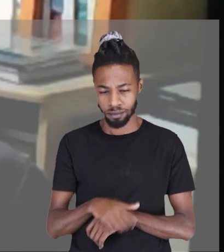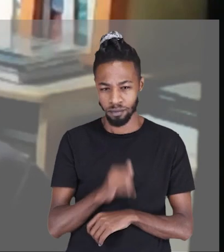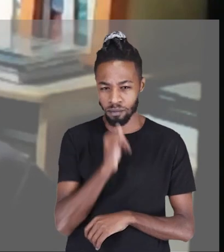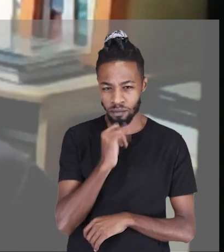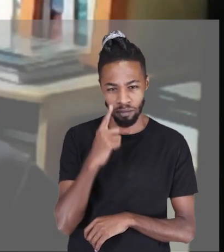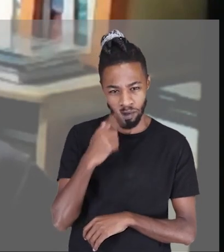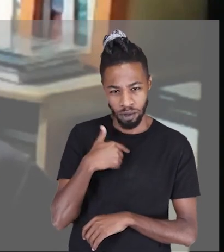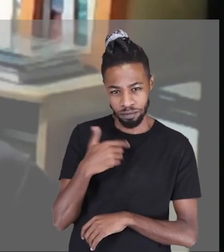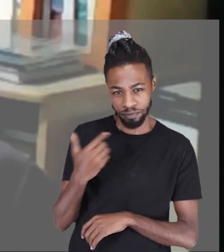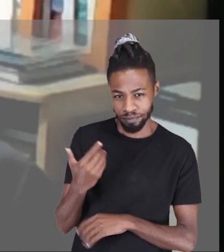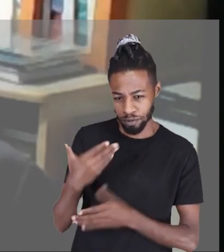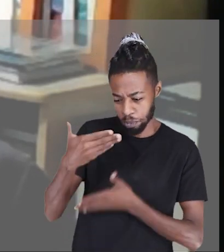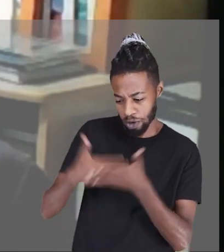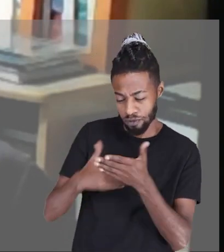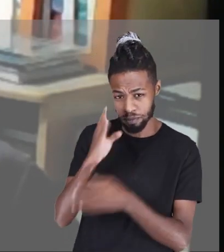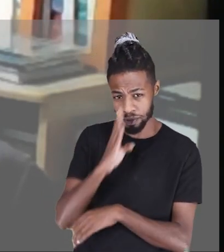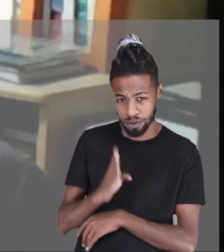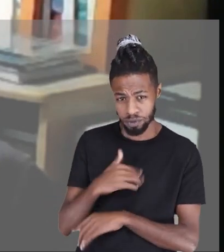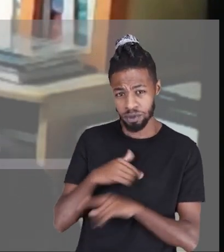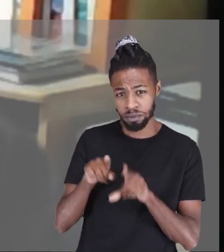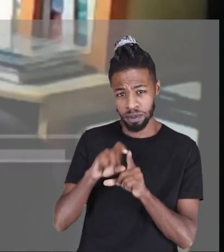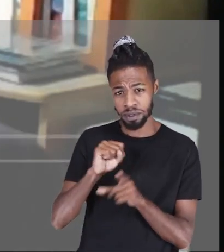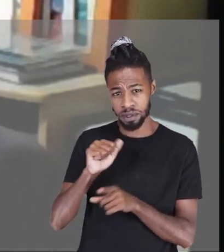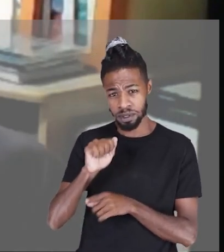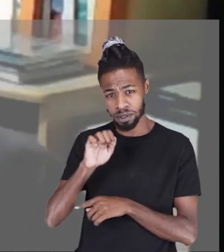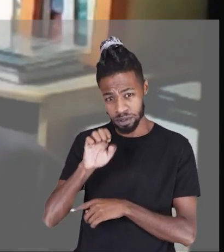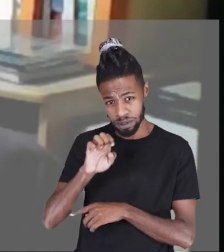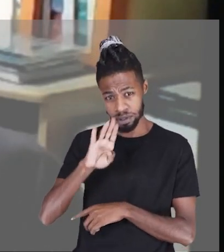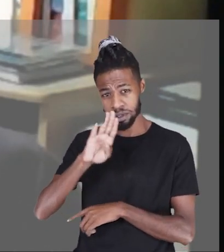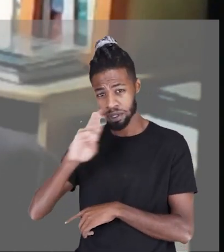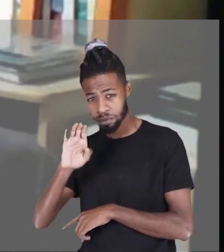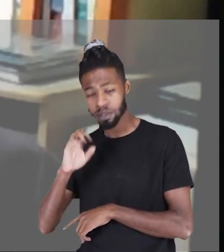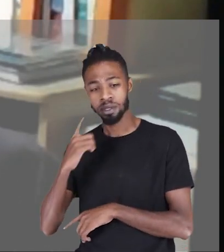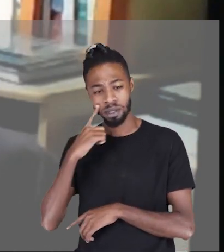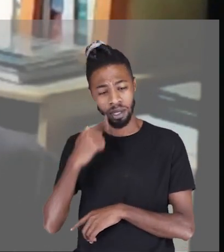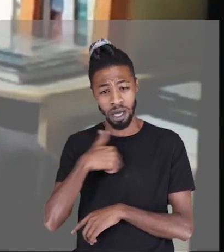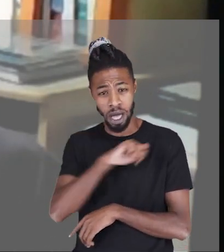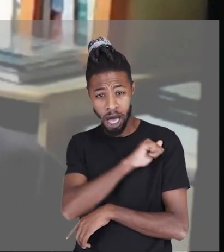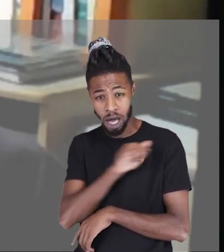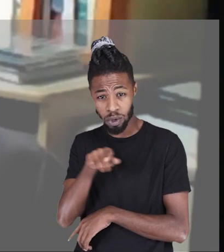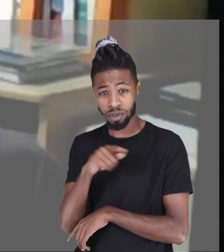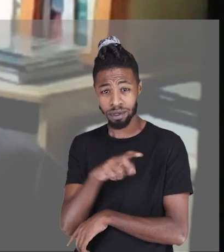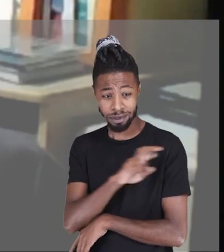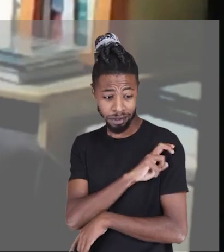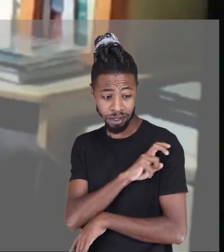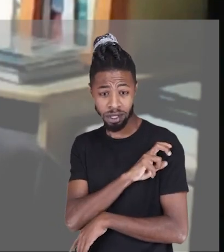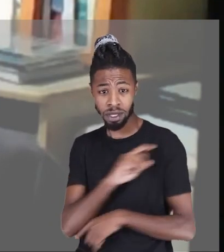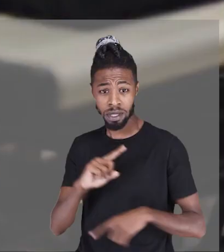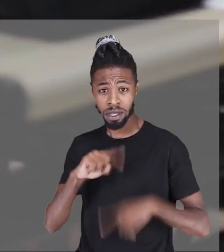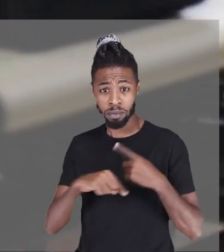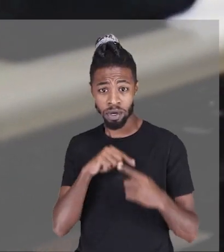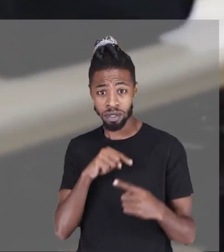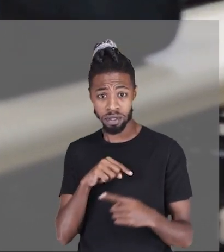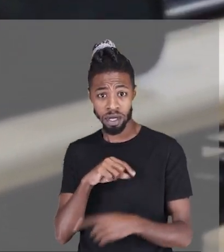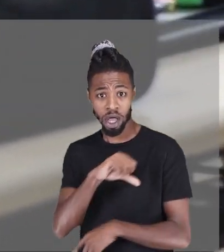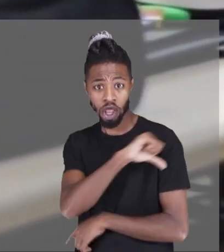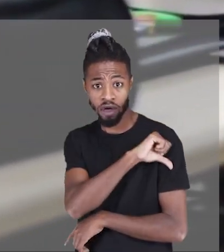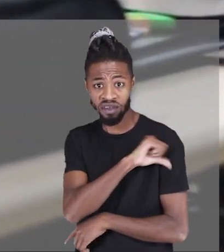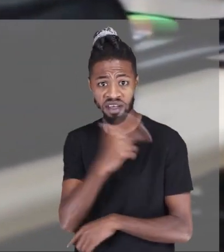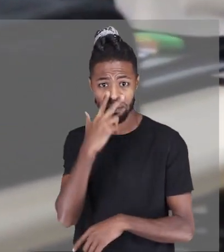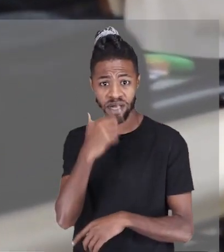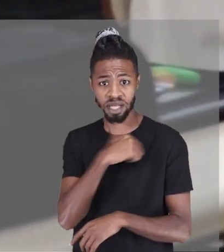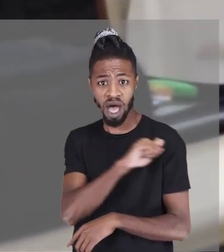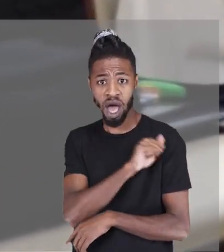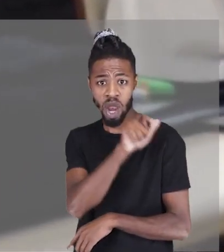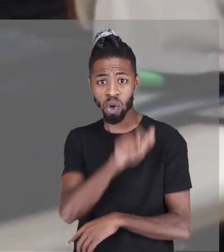resultados do desempenho na Prova Brasil e no SAEB nos alunos de 5º ano. Aí, quando chega